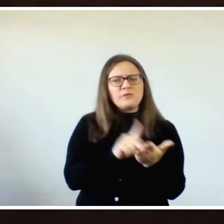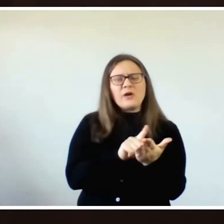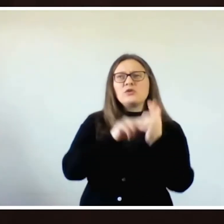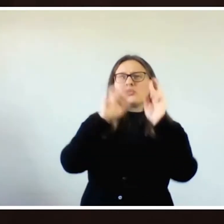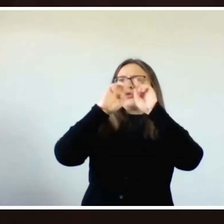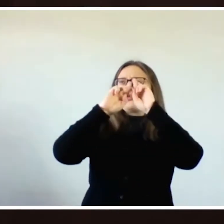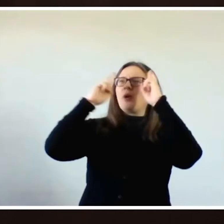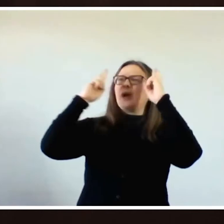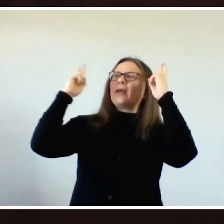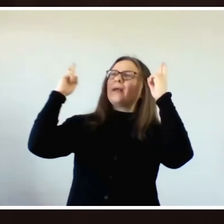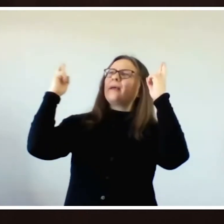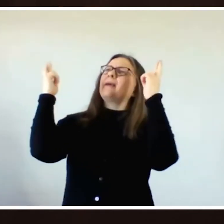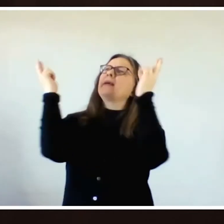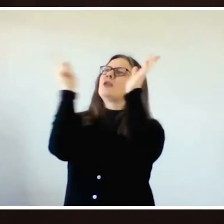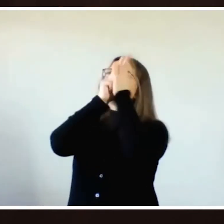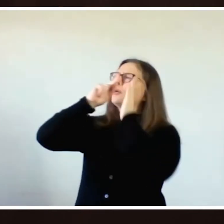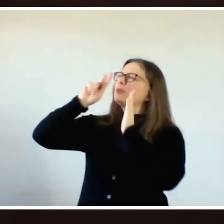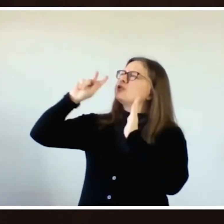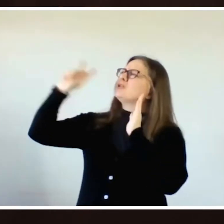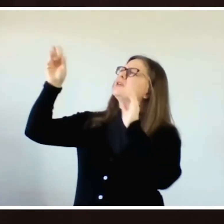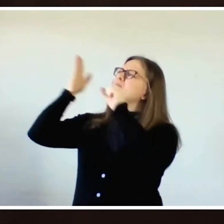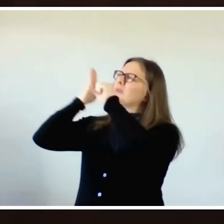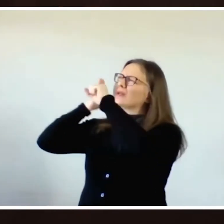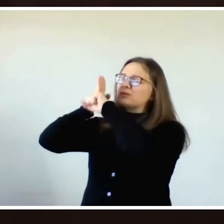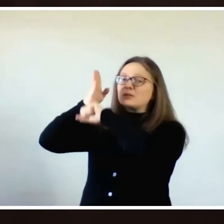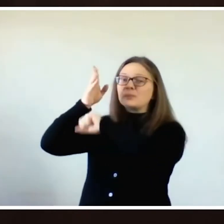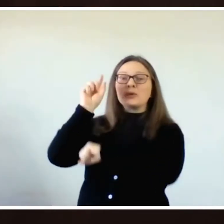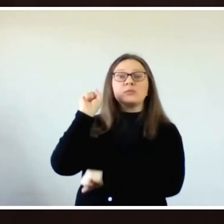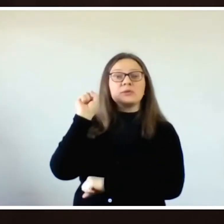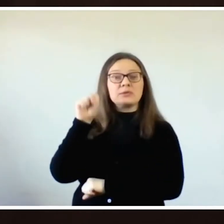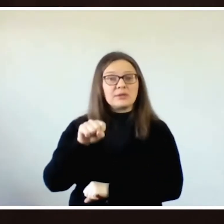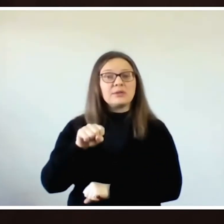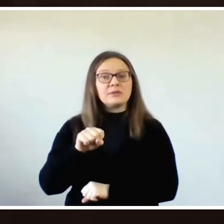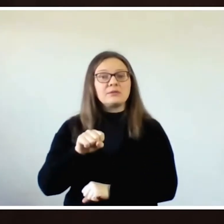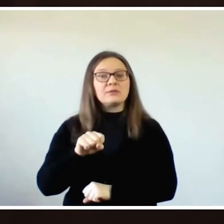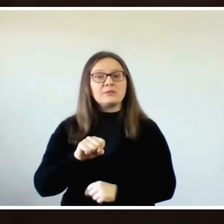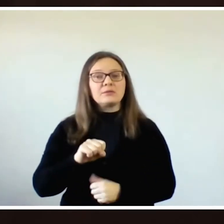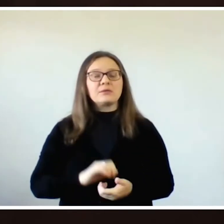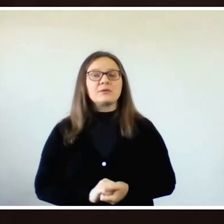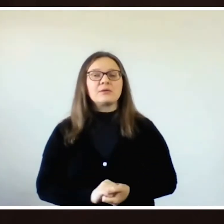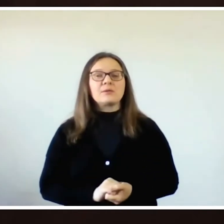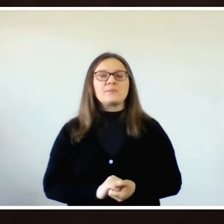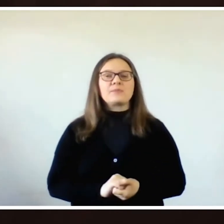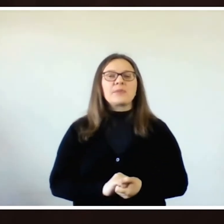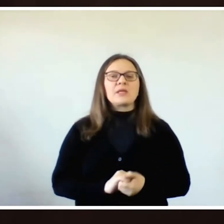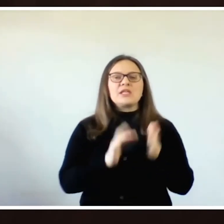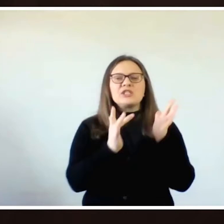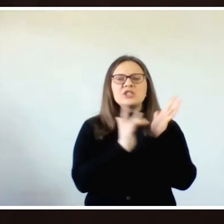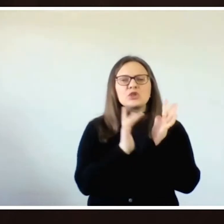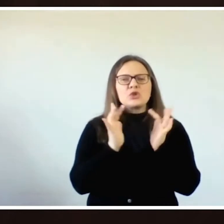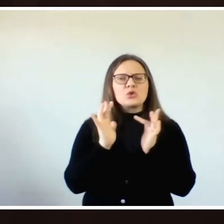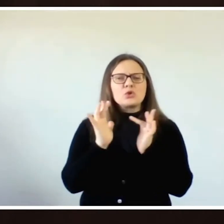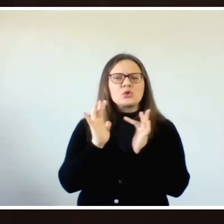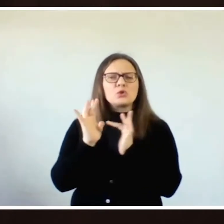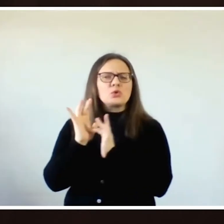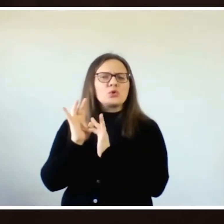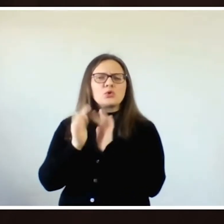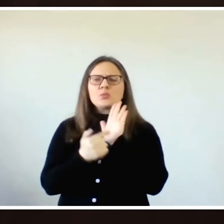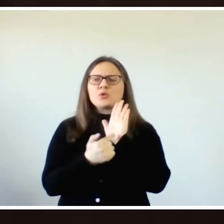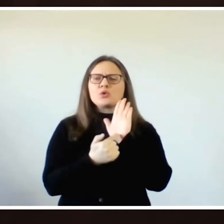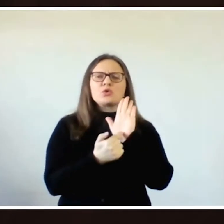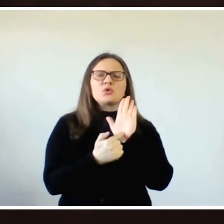este é a imagem do Deus invisível. Como é que pode não ser Deus? O primogênito de toda a criação, Ele é